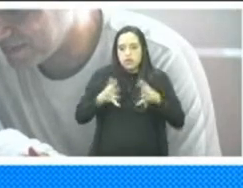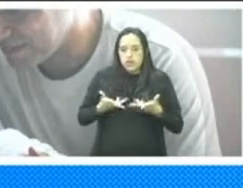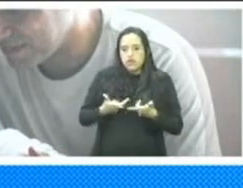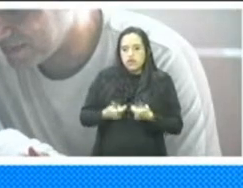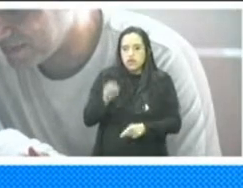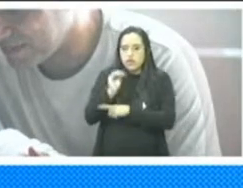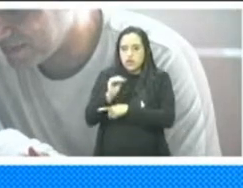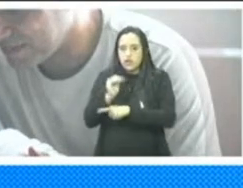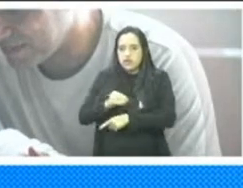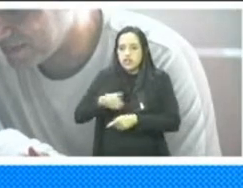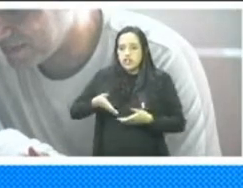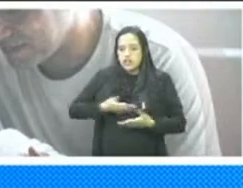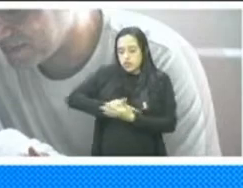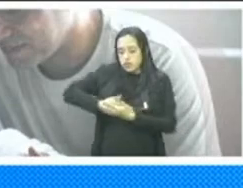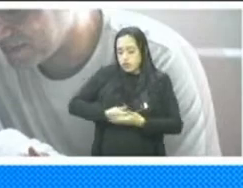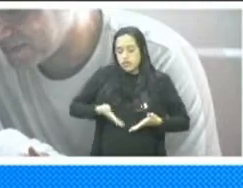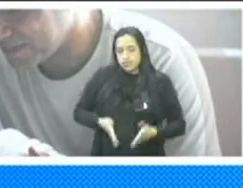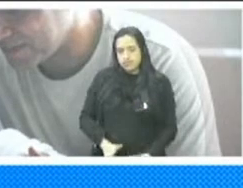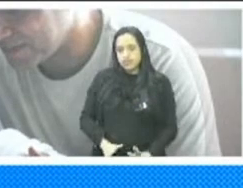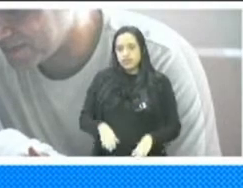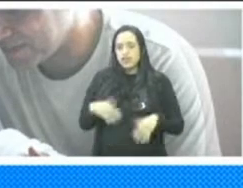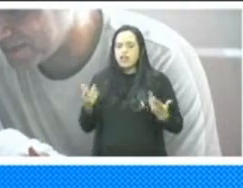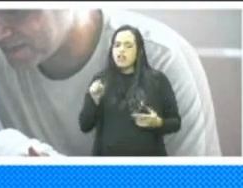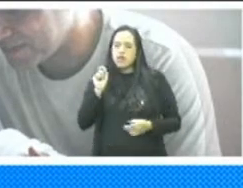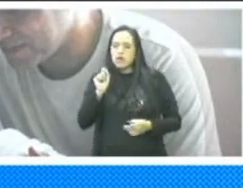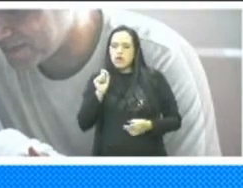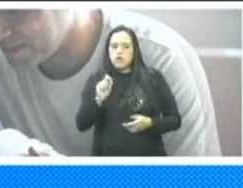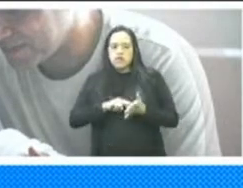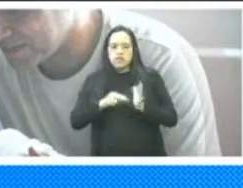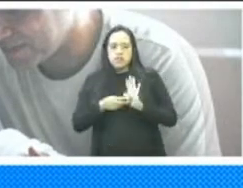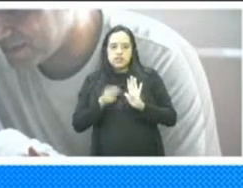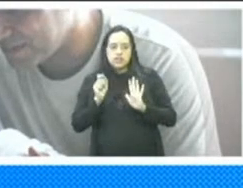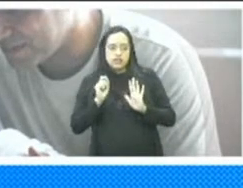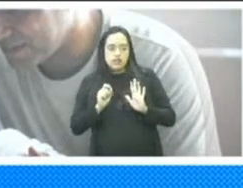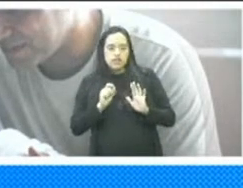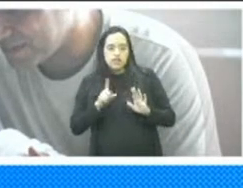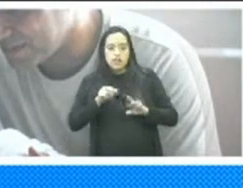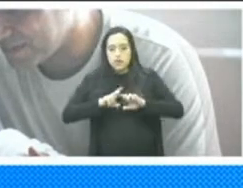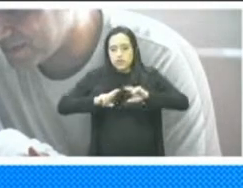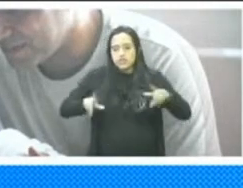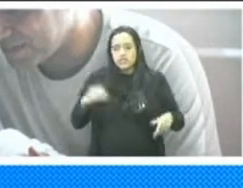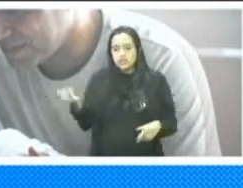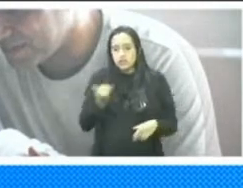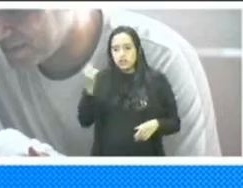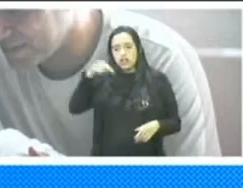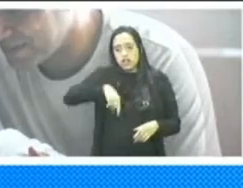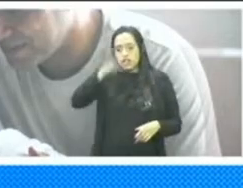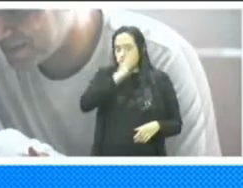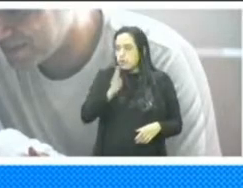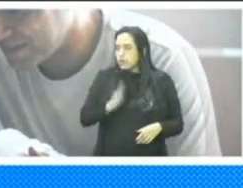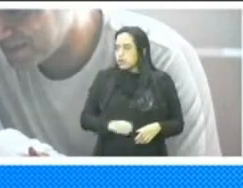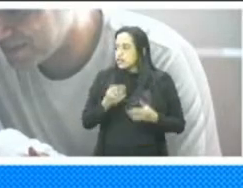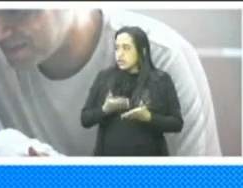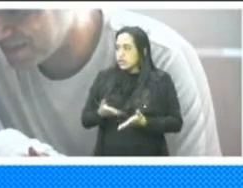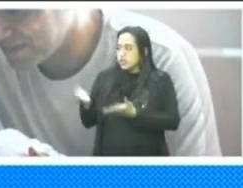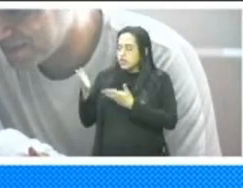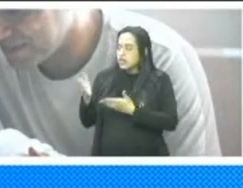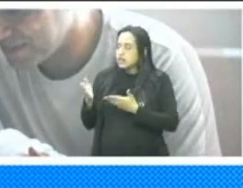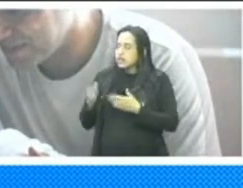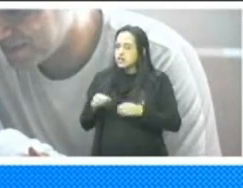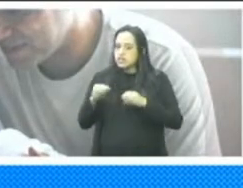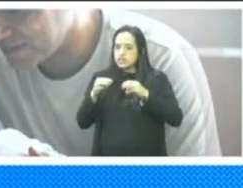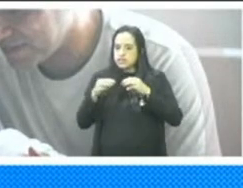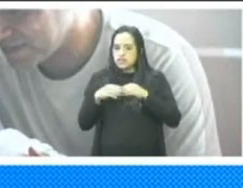o cuidado neonatal. Então, isso é uma diferença importante, né? No Brasil, o método Canguru,